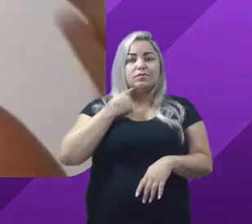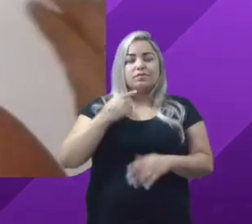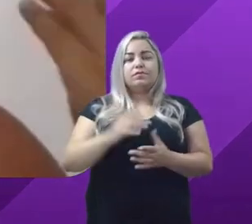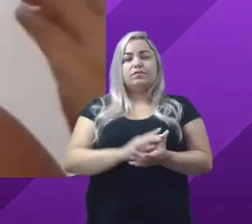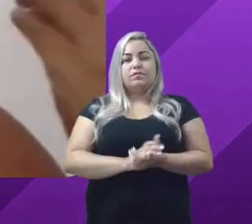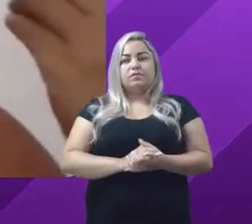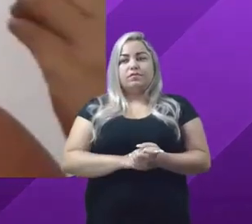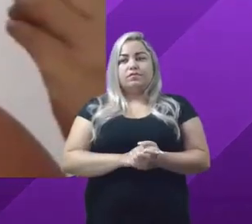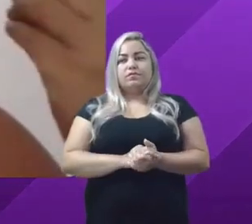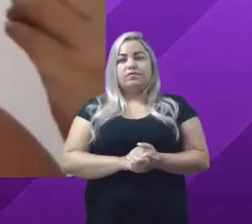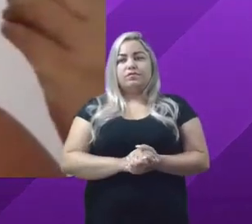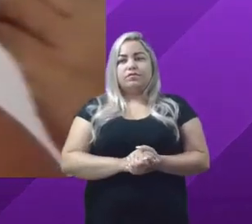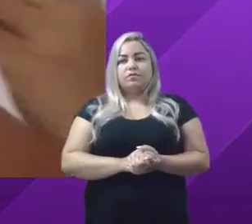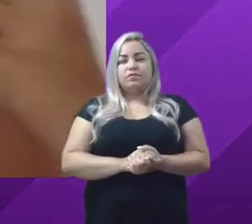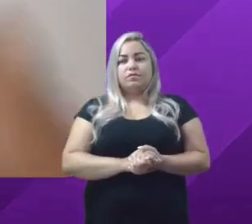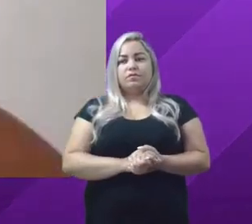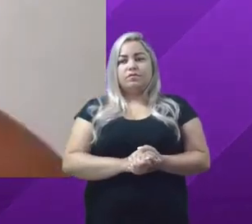né,